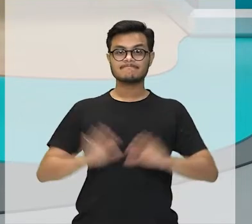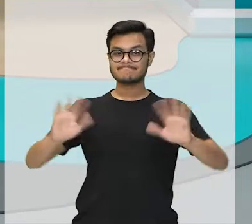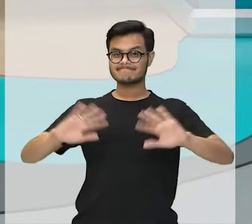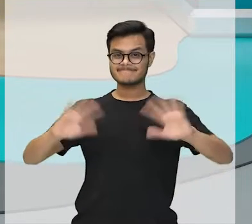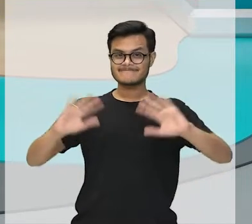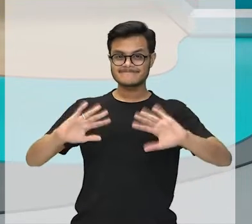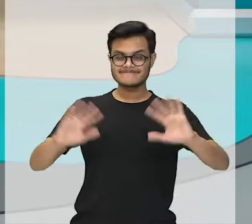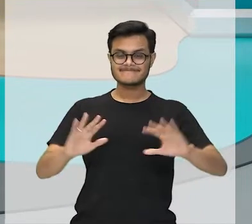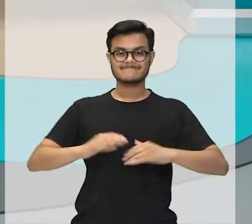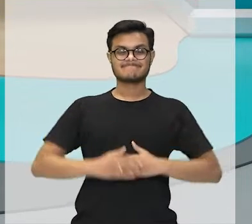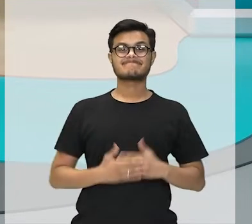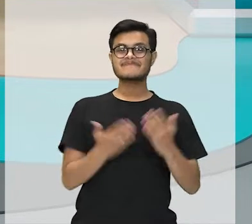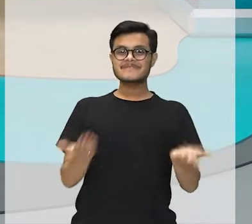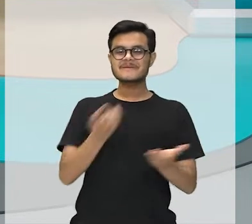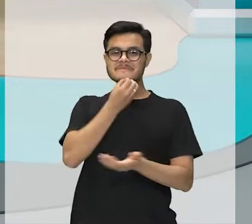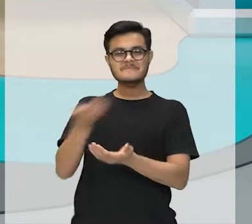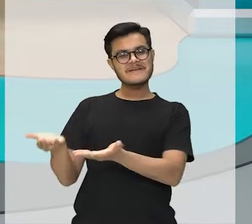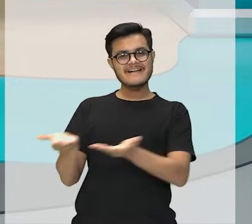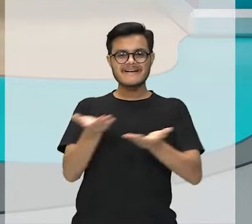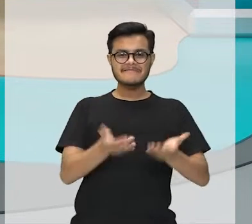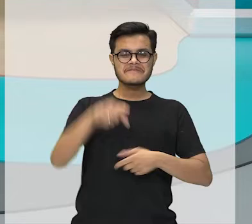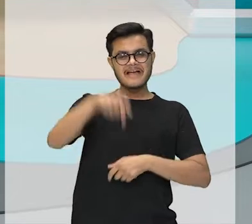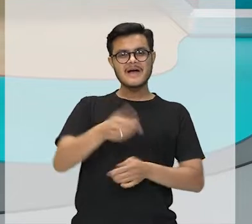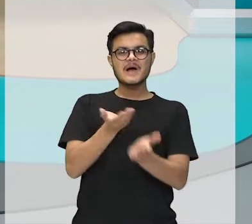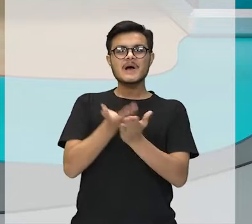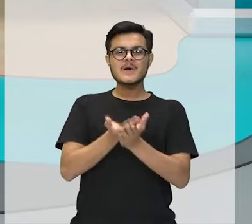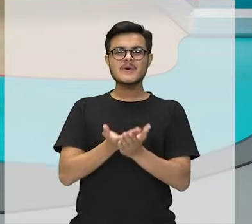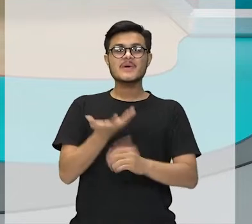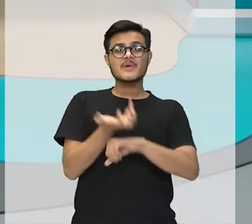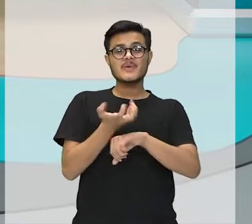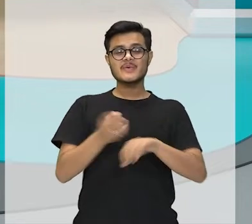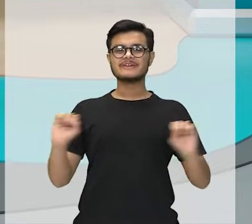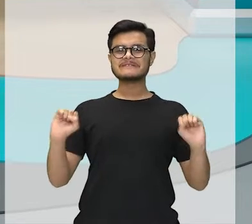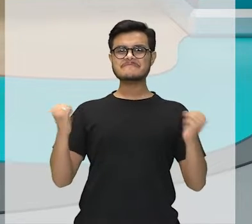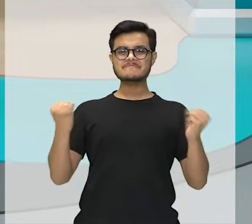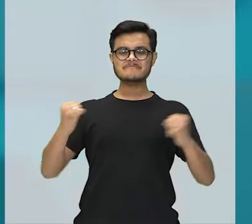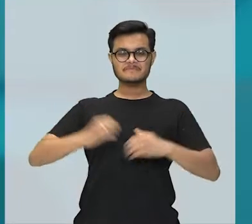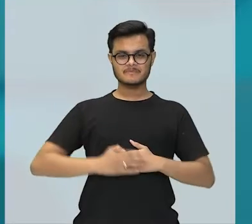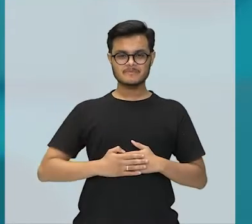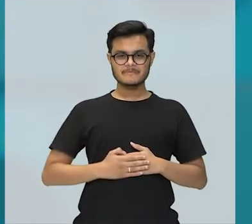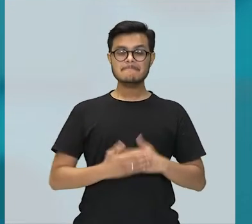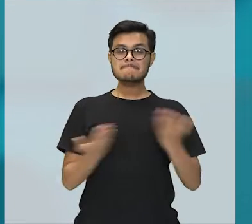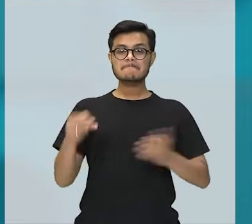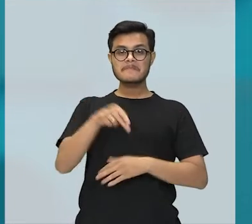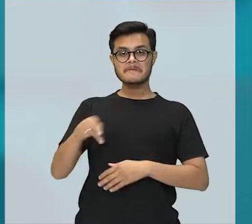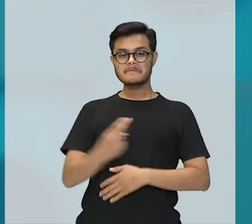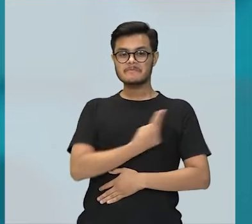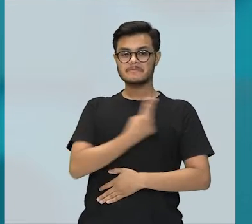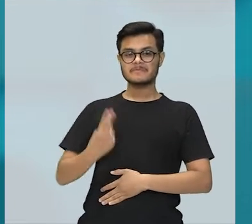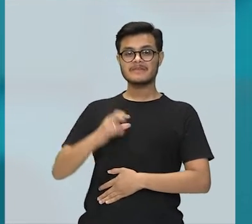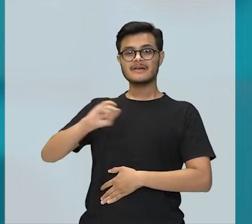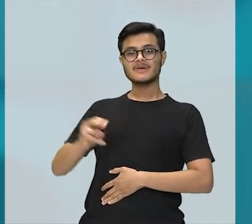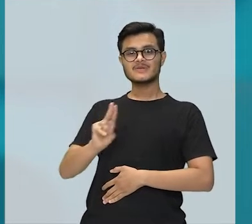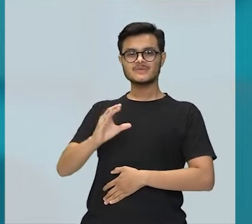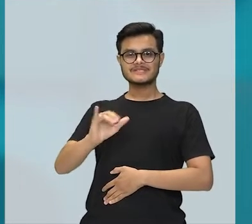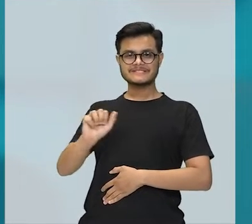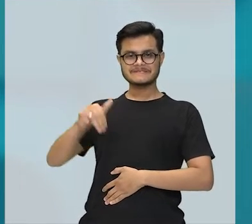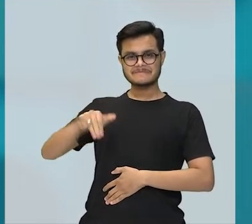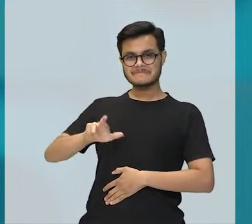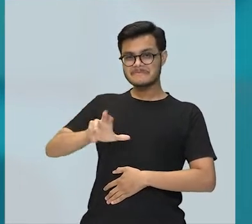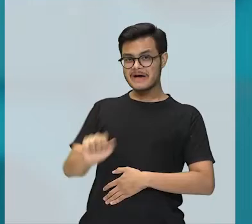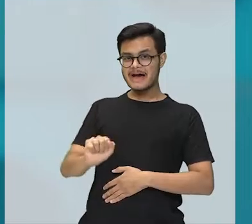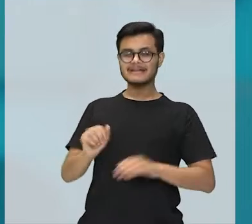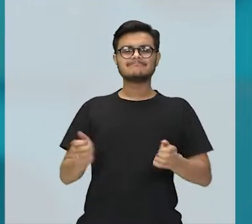Oi, gente! Sejam bem-vindos à nossa aula de Educação Física. Eu sou a professora Jucimara Brito e